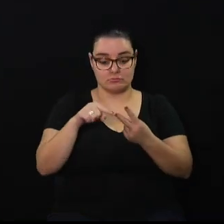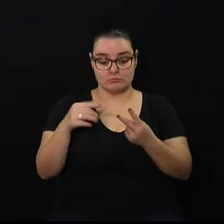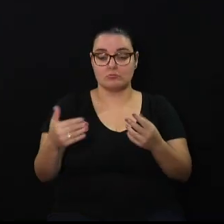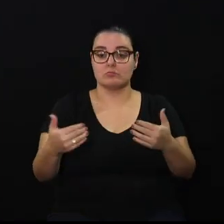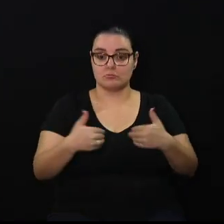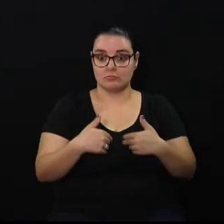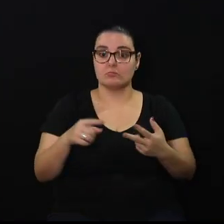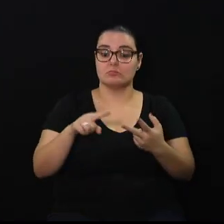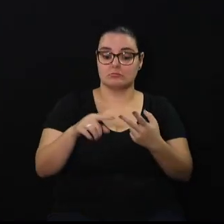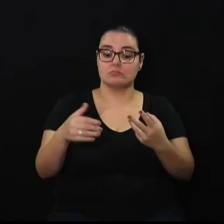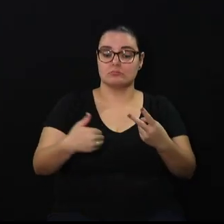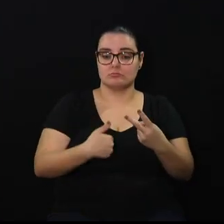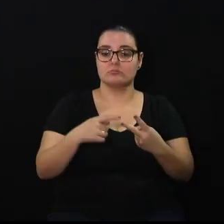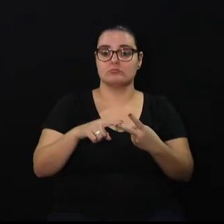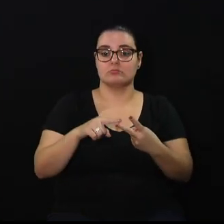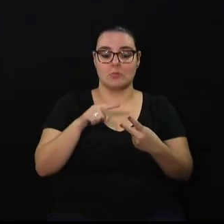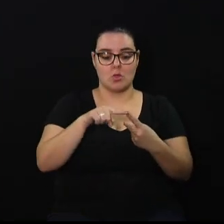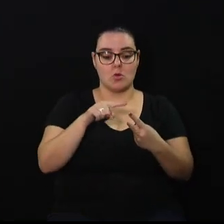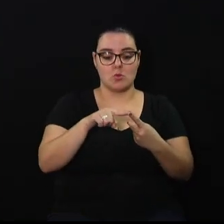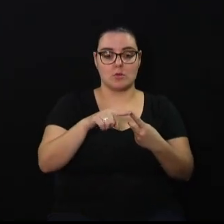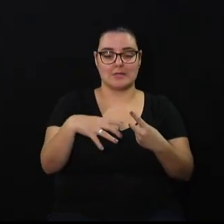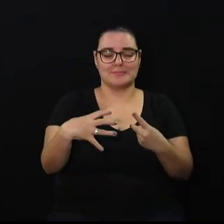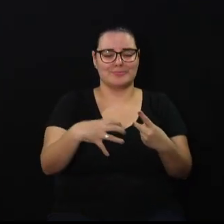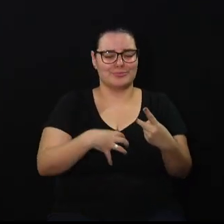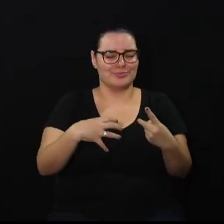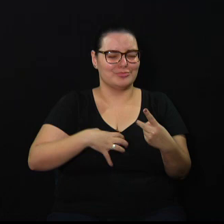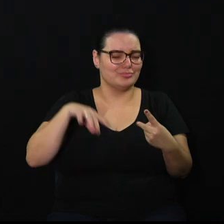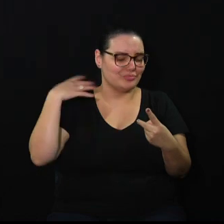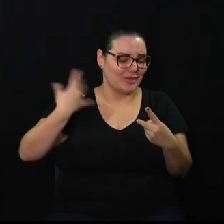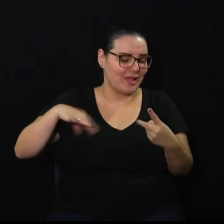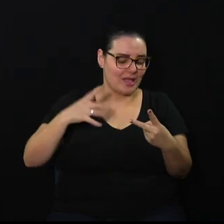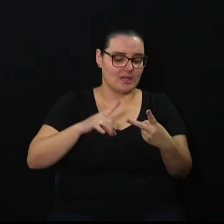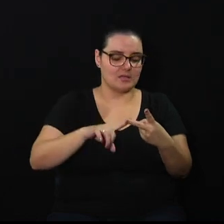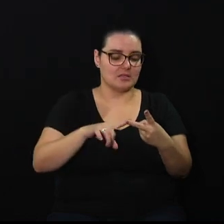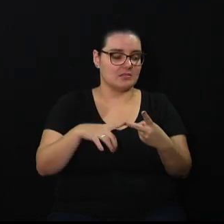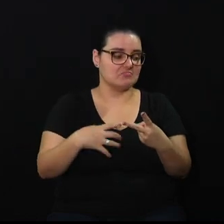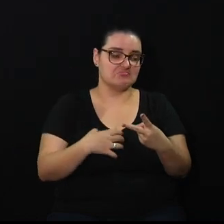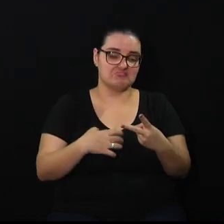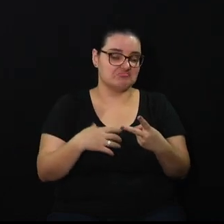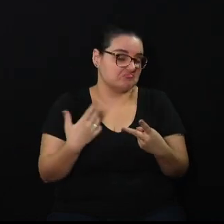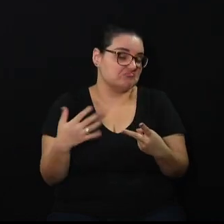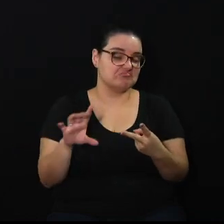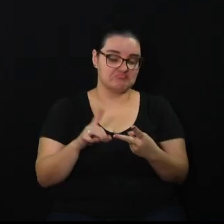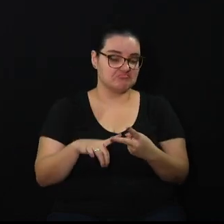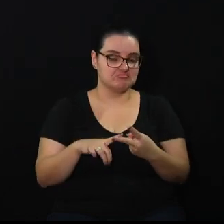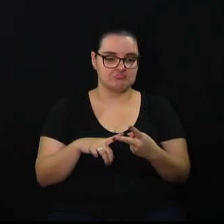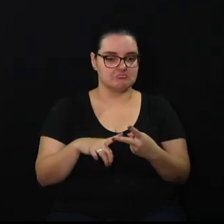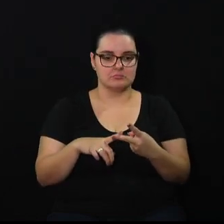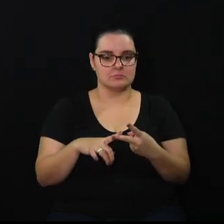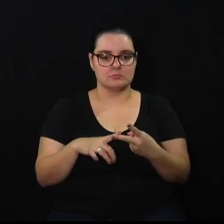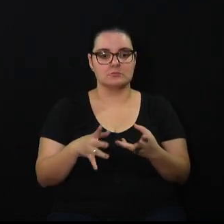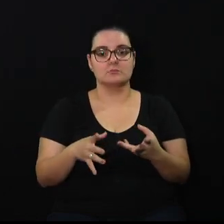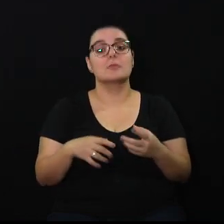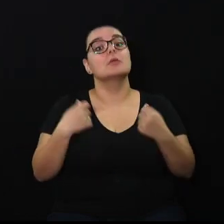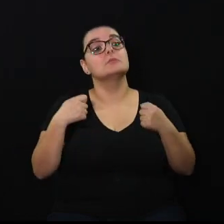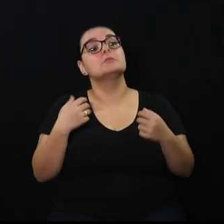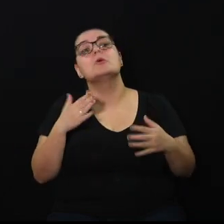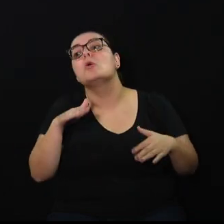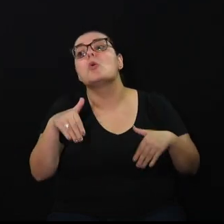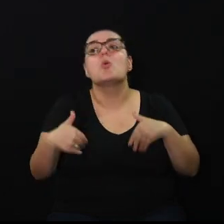precisa ter um olhar pra saber que tipo de área sensorial de estímulo sensorial que a gente deve está